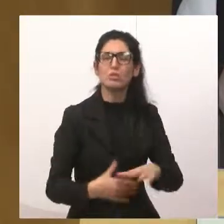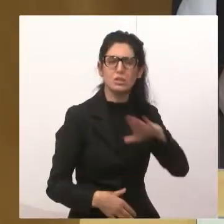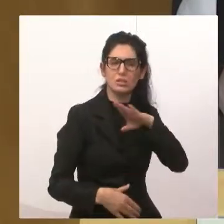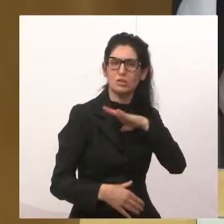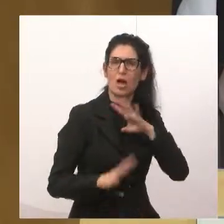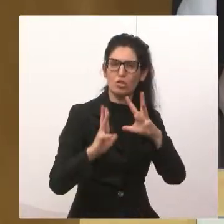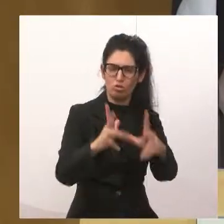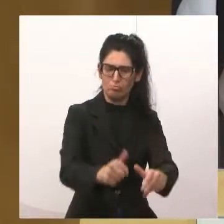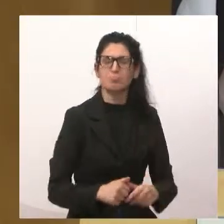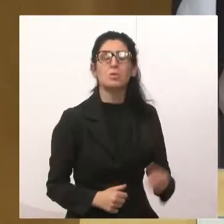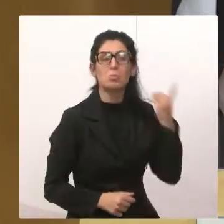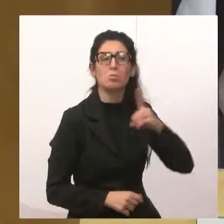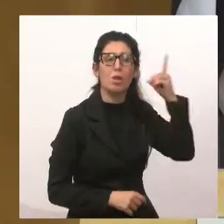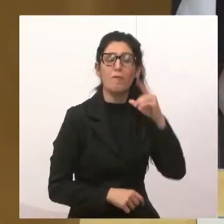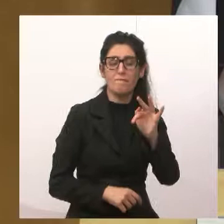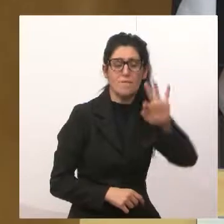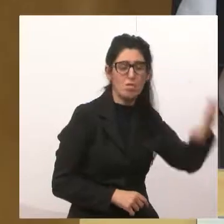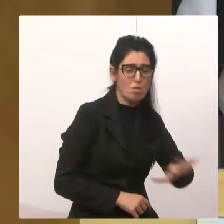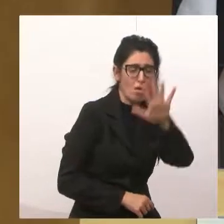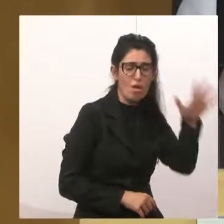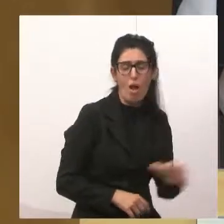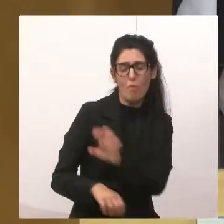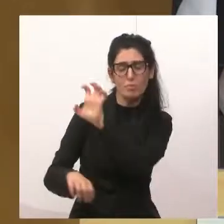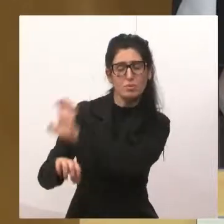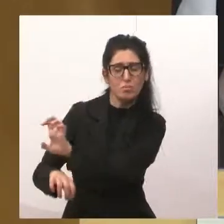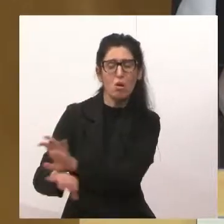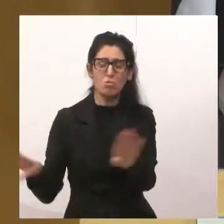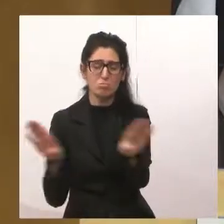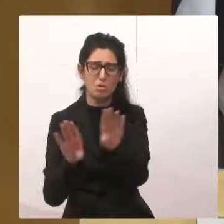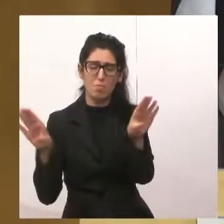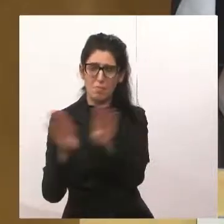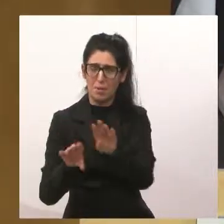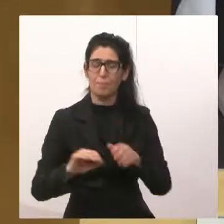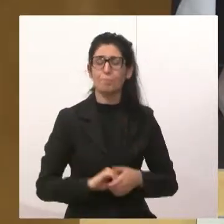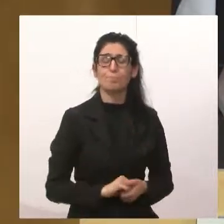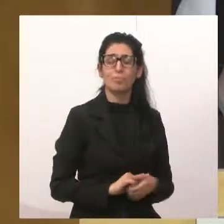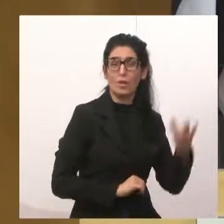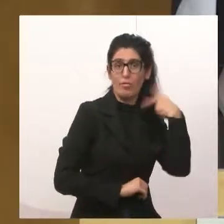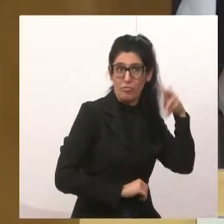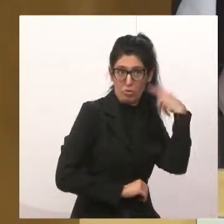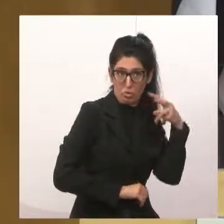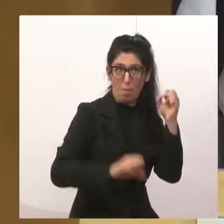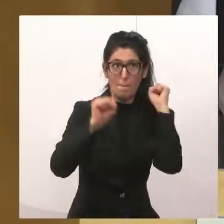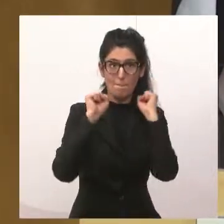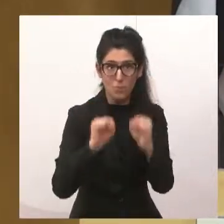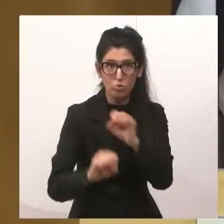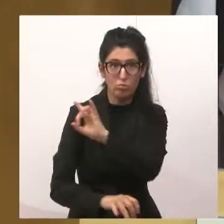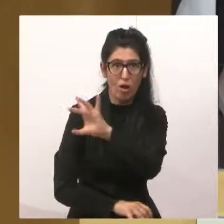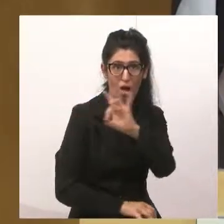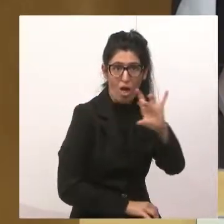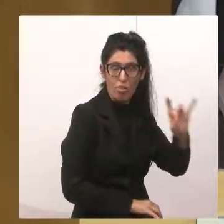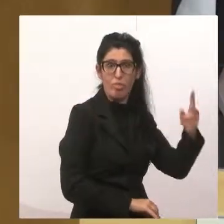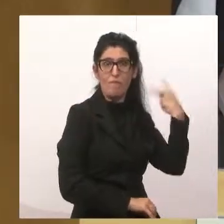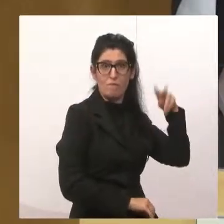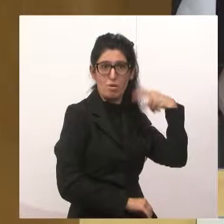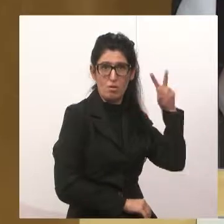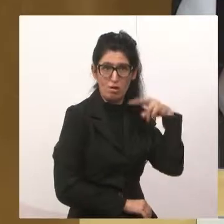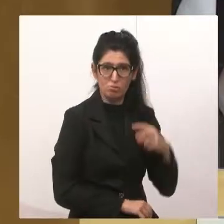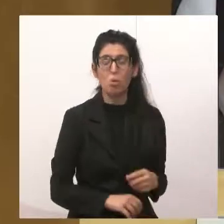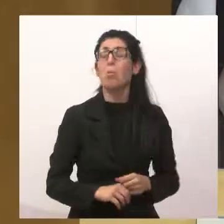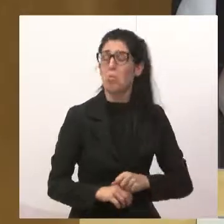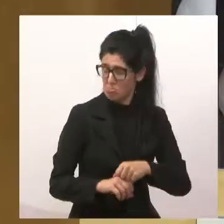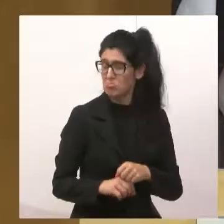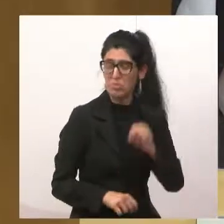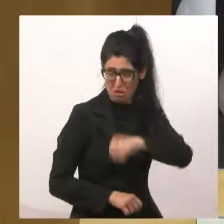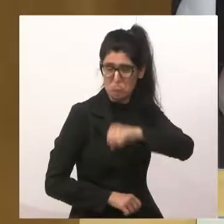federais ou estaduais. E esse papel foi ampliado para o vereador. Então, cada vereador aqui indicou emendas.